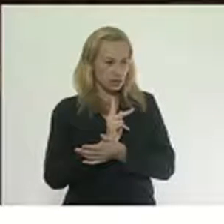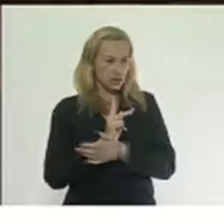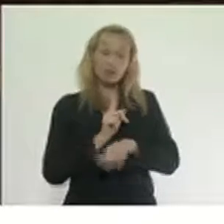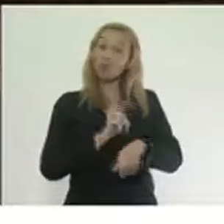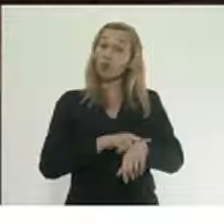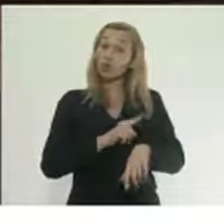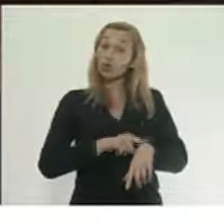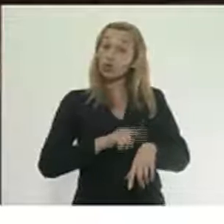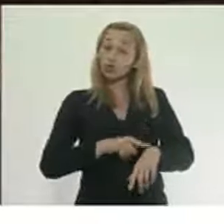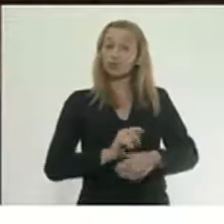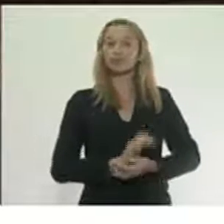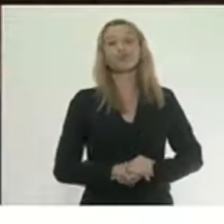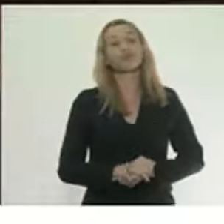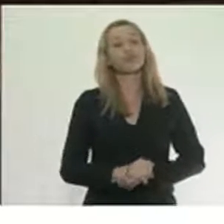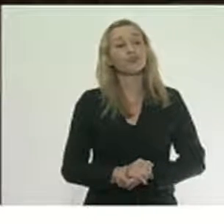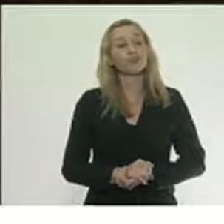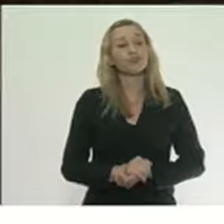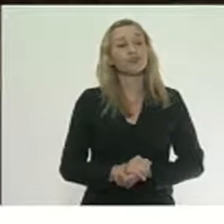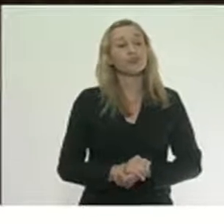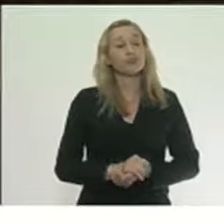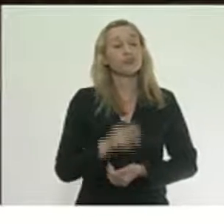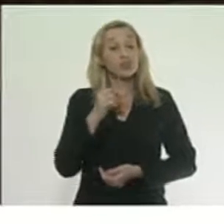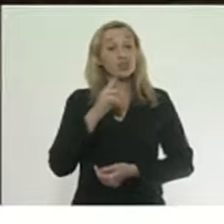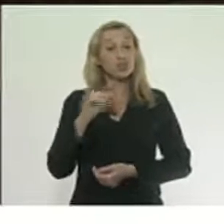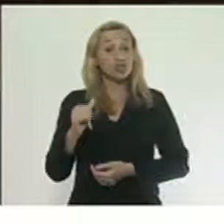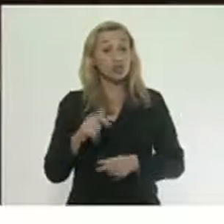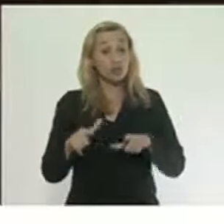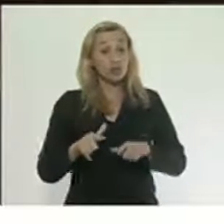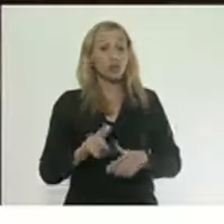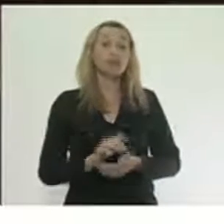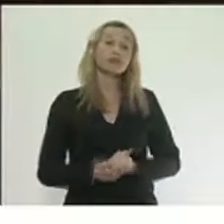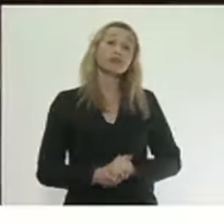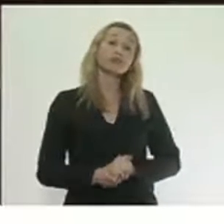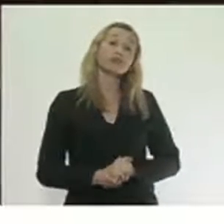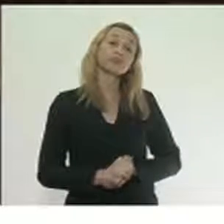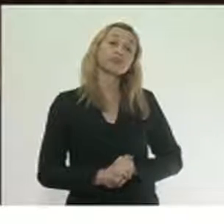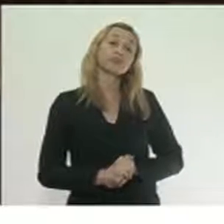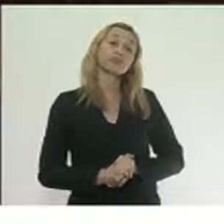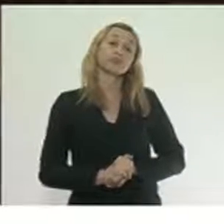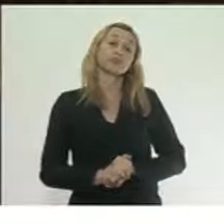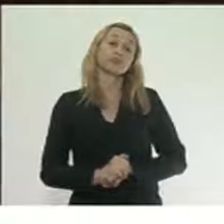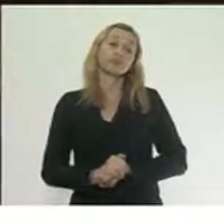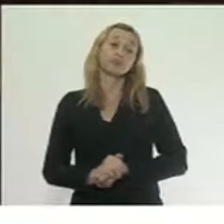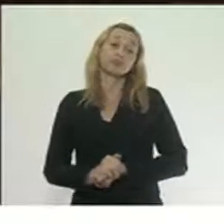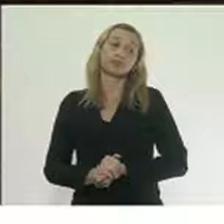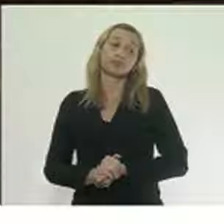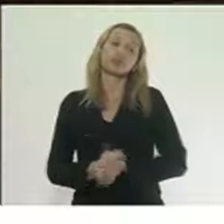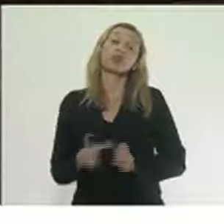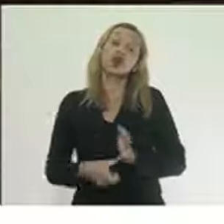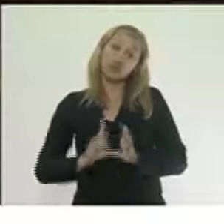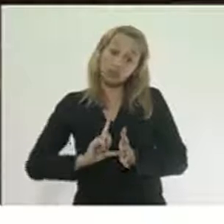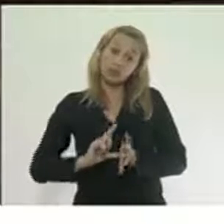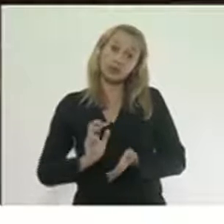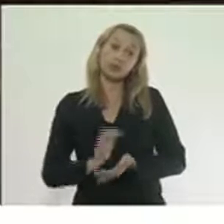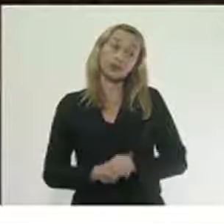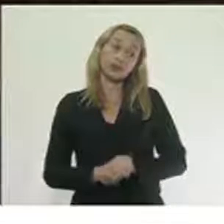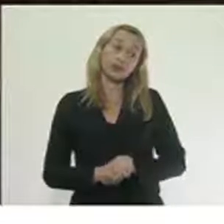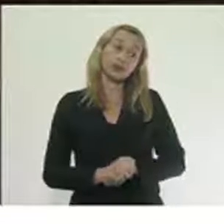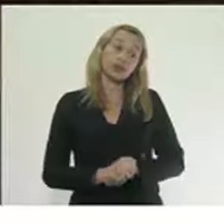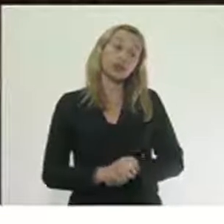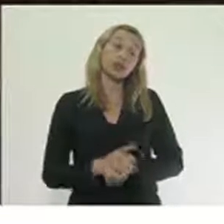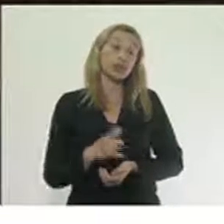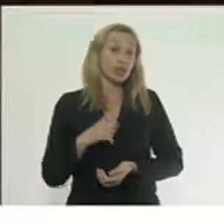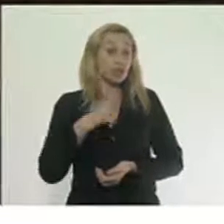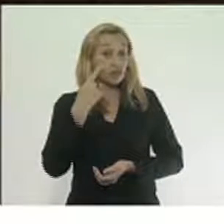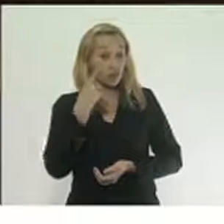etapa do nosso dia legislativo, e antes tenha